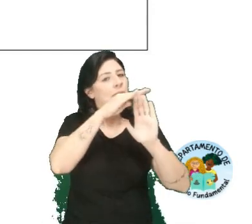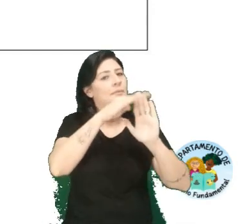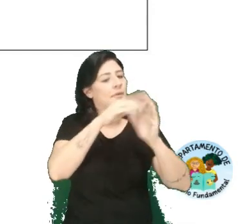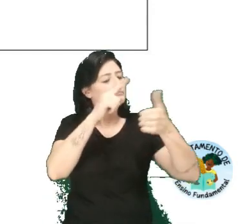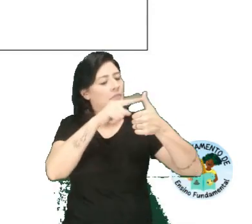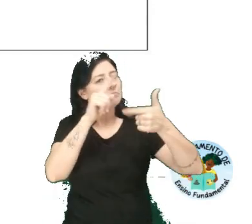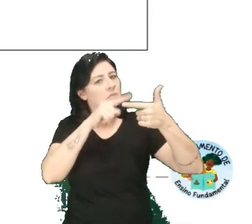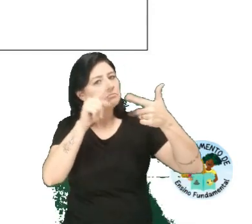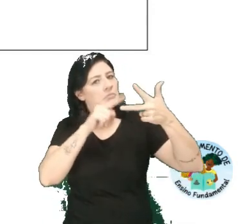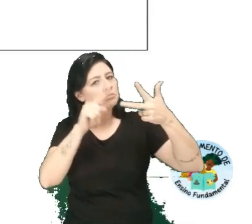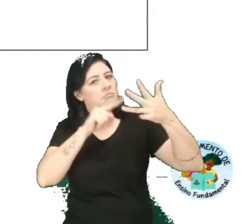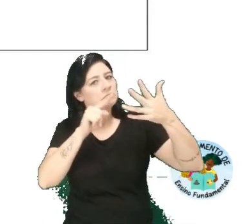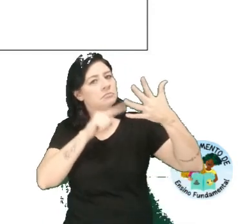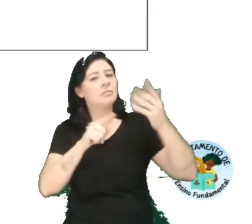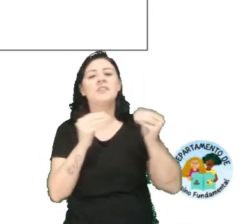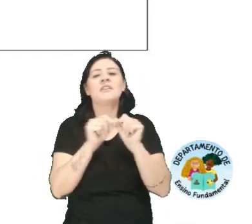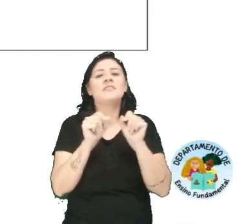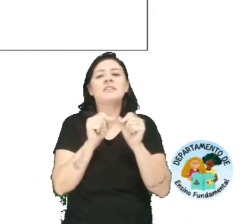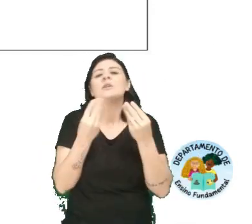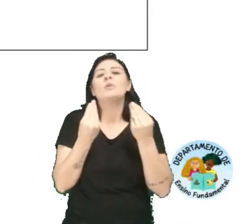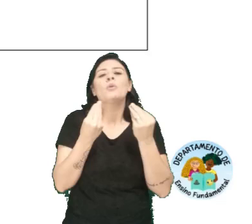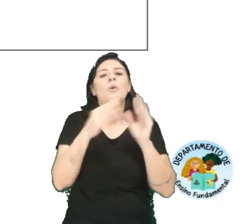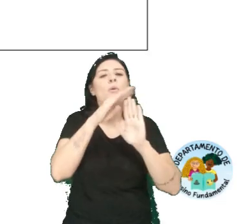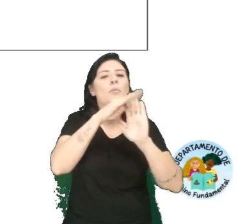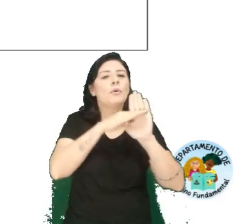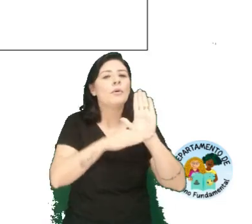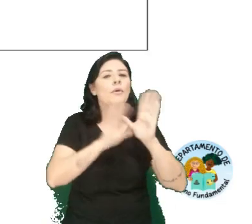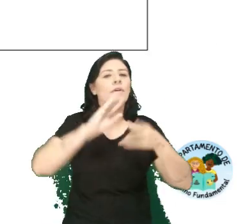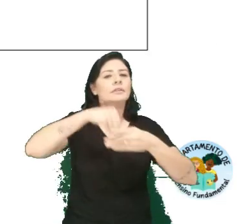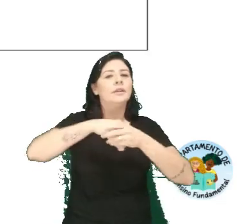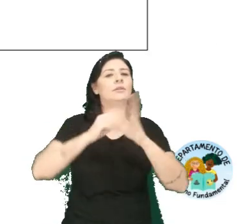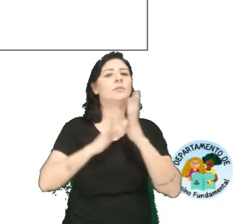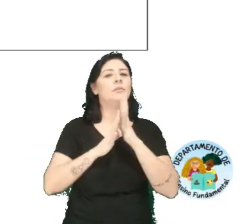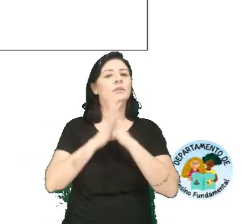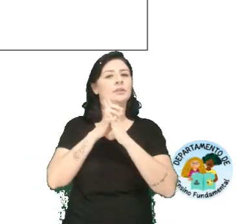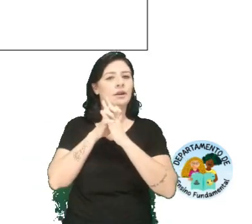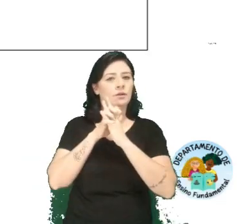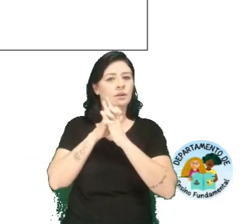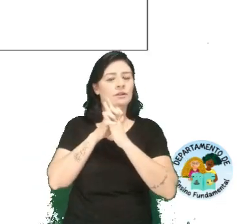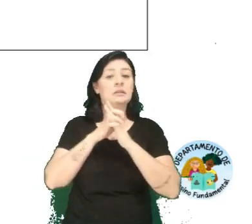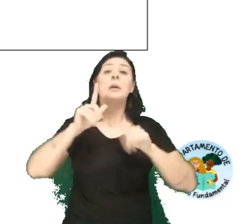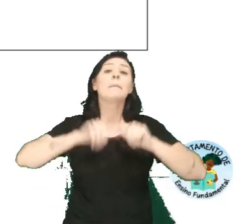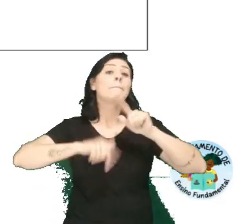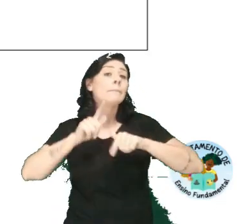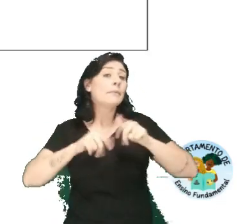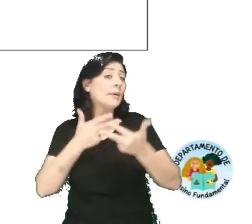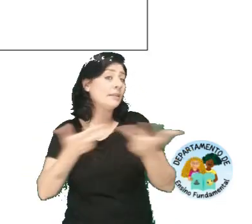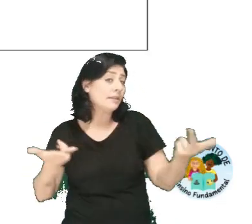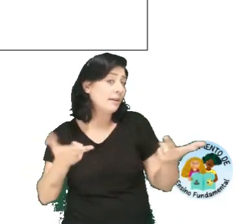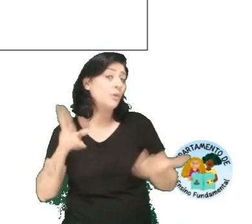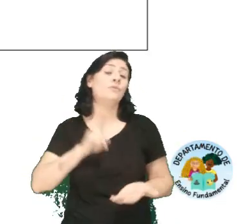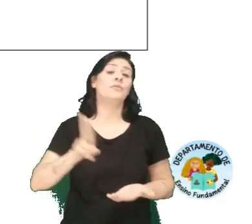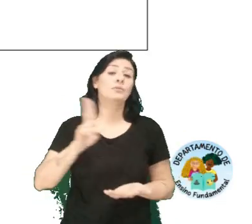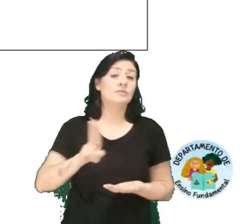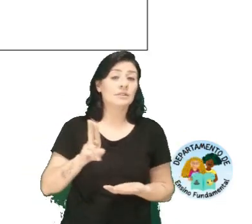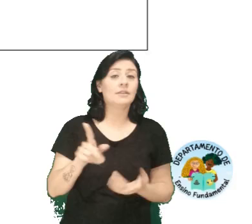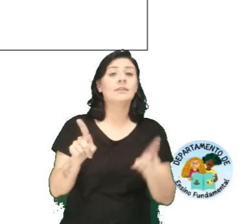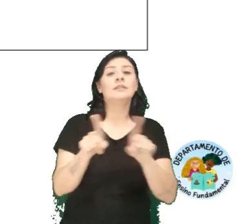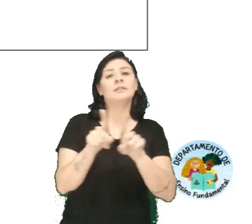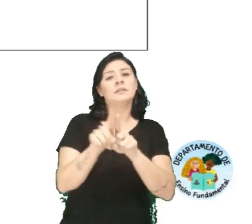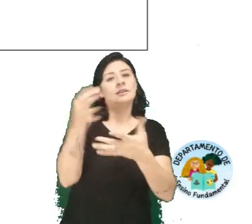vai desenvolver ali nessa sequência, né, nesse plano de aula. Os recursos que você vai utilizar e